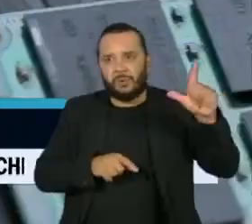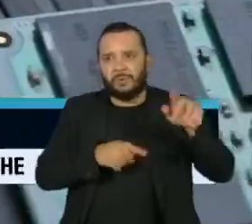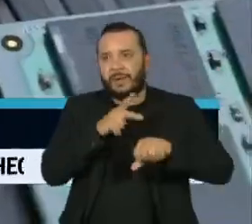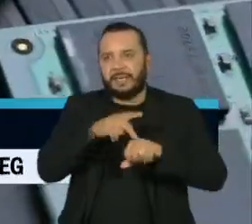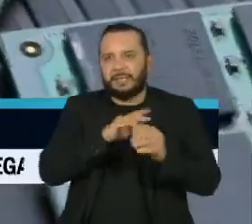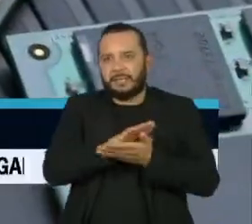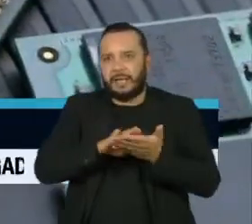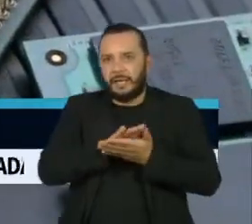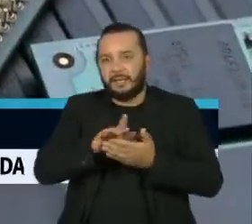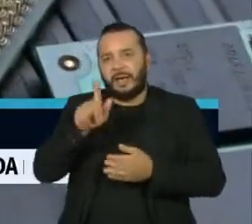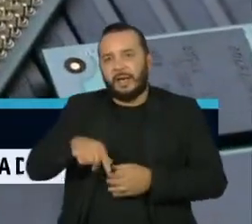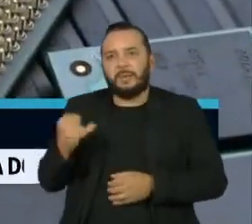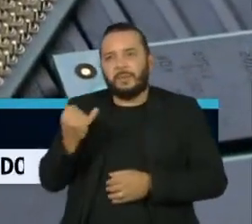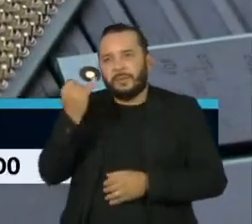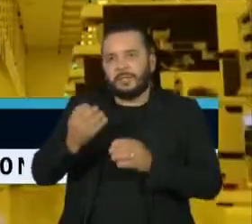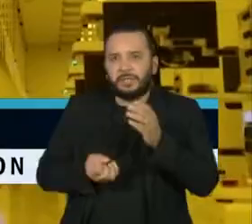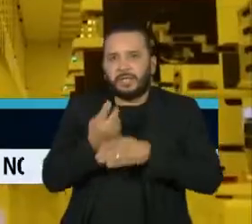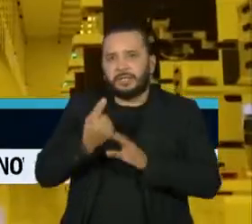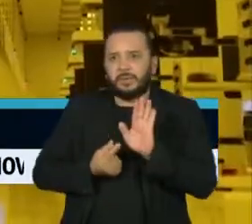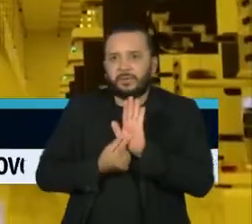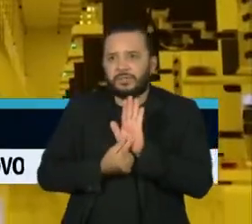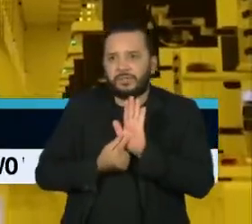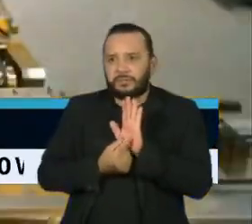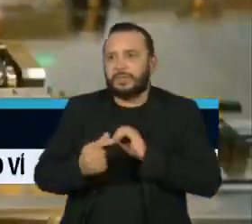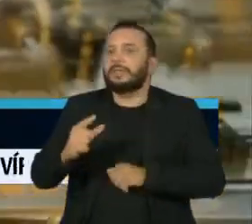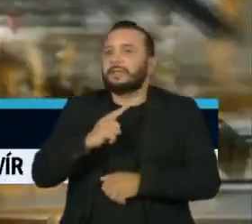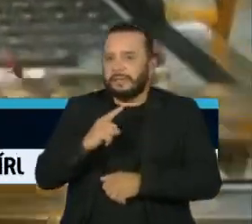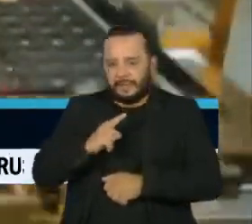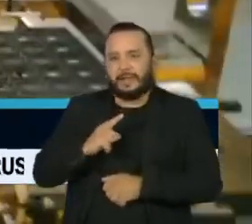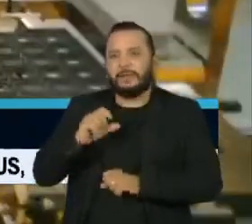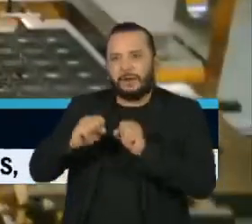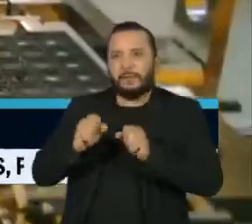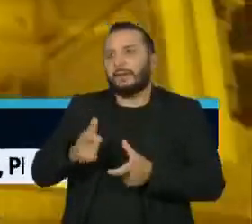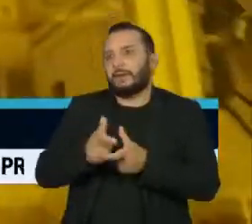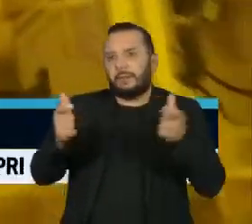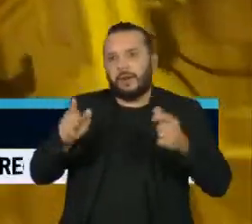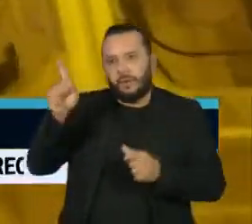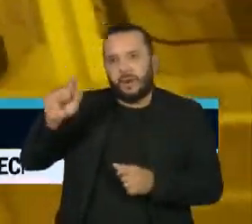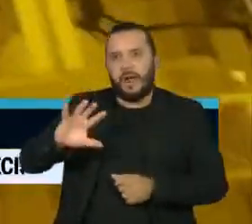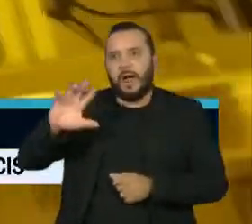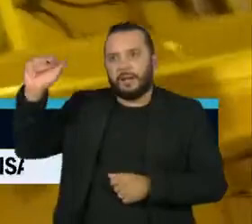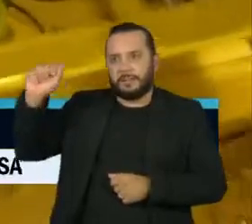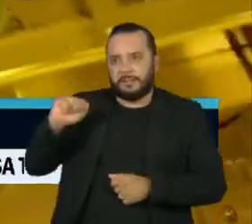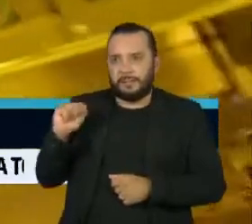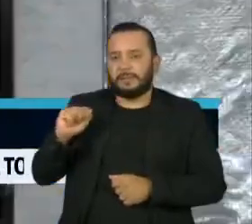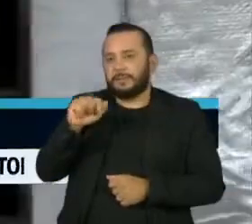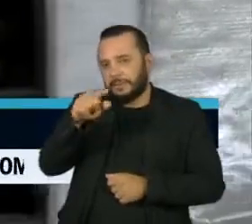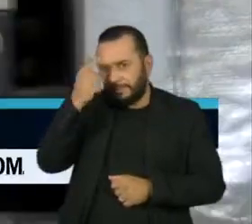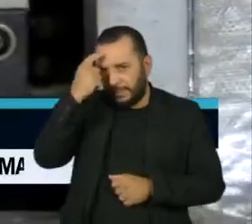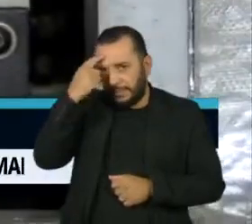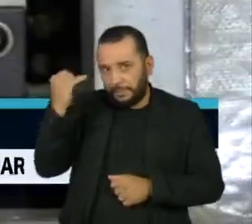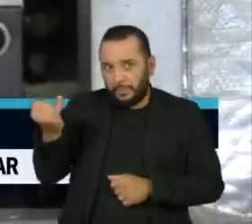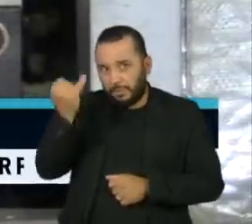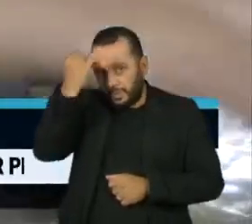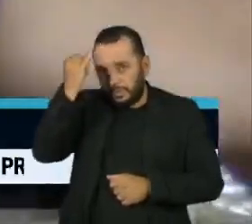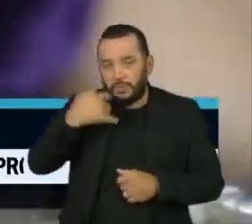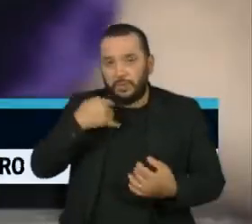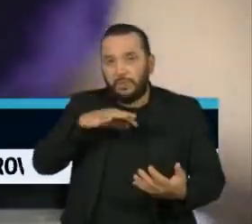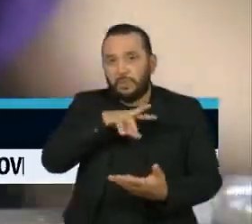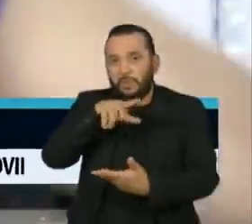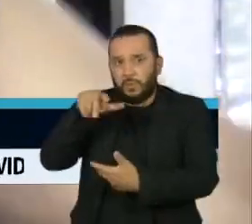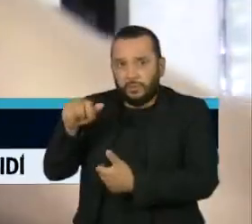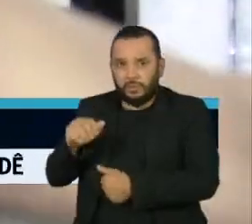para a produção de chips eletrônicos, que tem na Ásia os maiores fabricantes. Para se ter uma ideia da importância, o mercado mundial